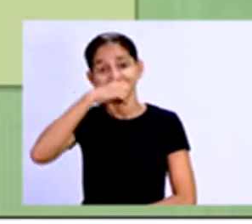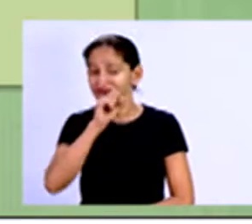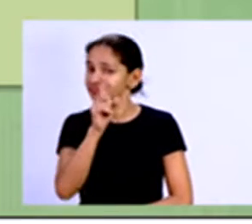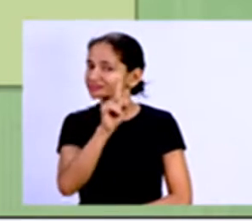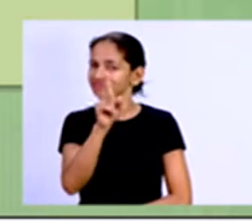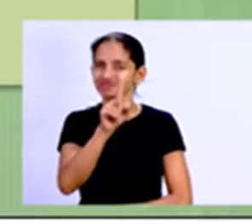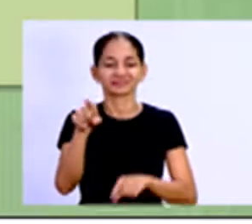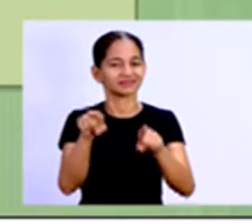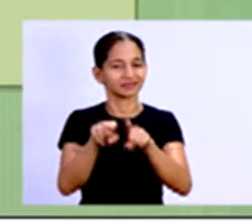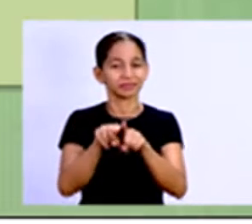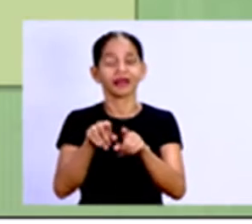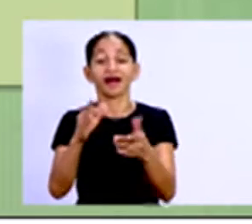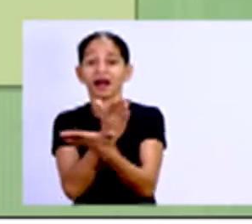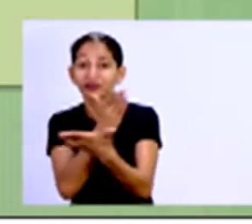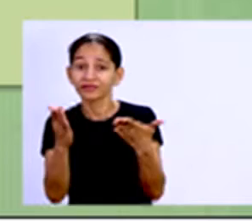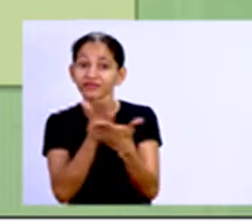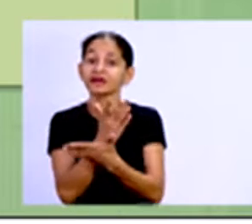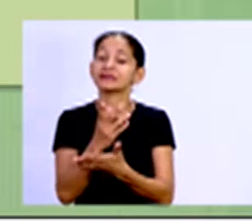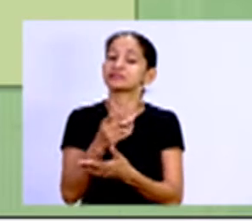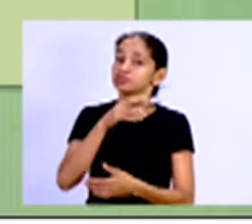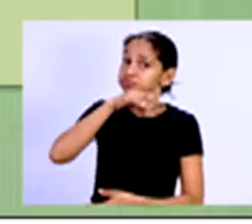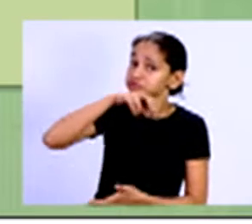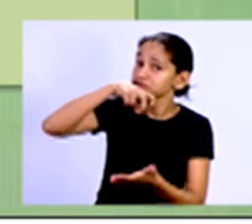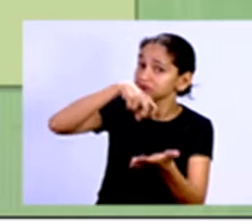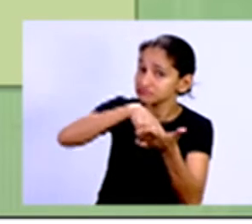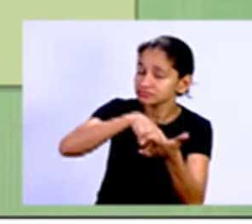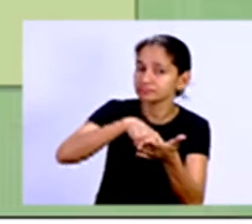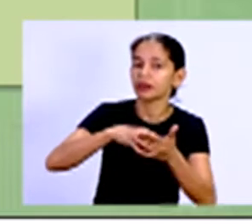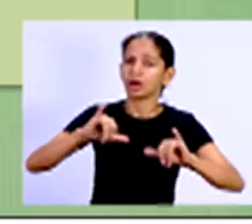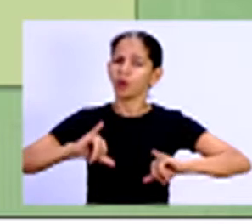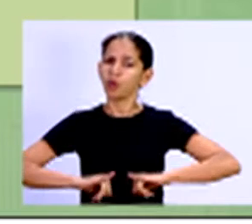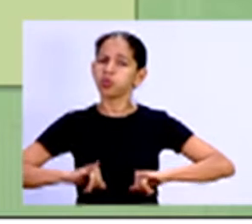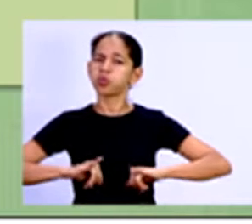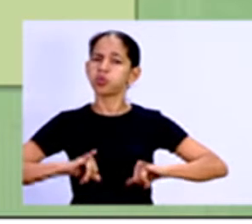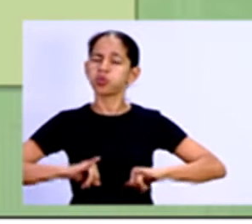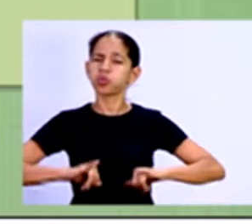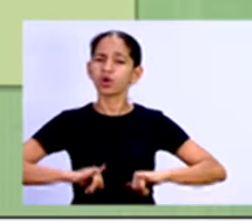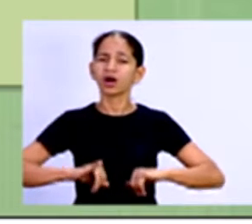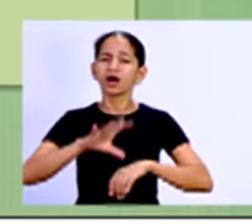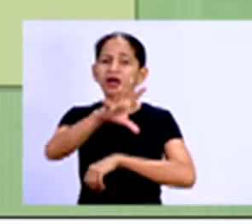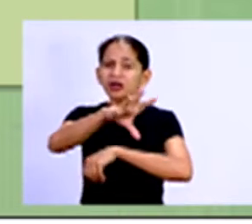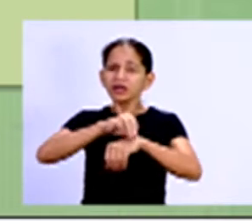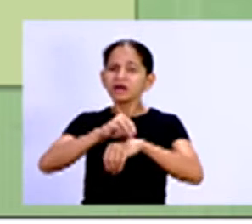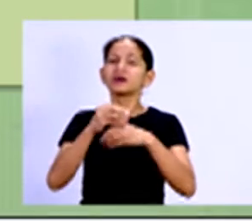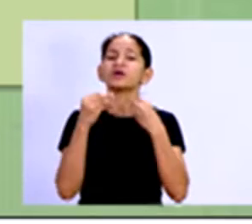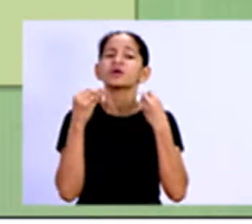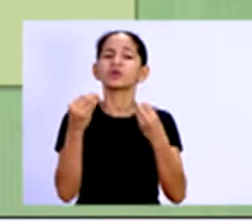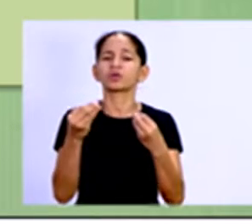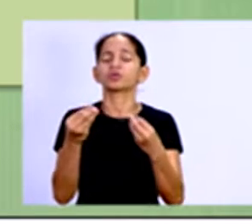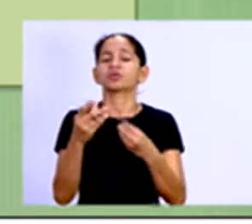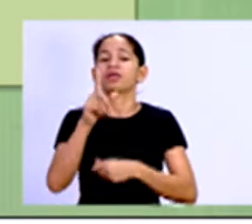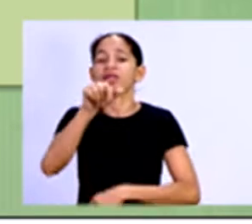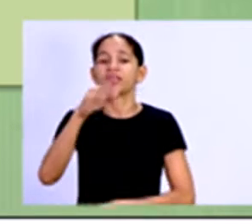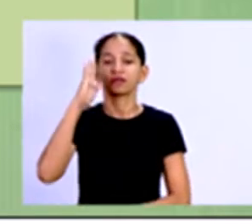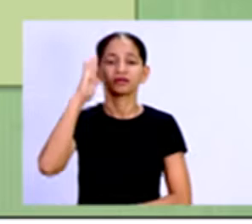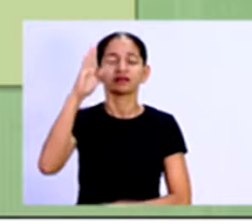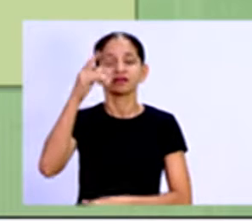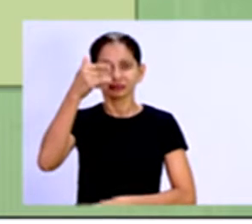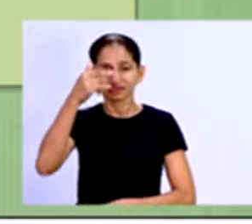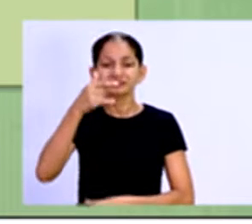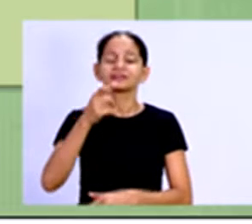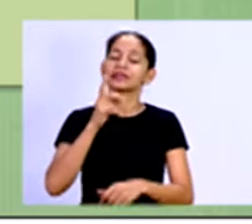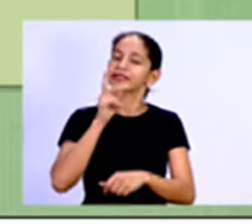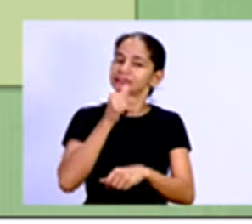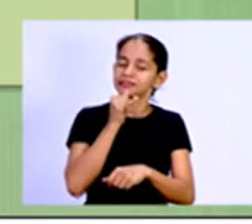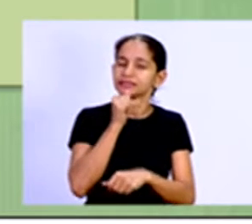quer dizer, muitas vezes até punitiva, violenta mesmo, porque inculcar é mais ou menos aquela ideia do ditado popular: água mole em